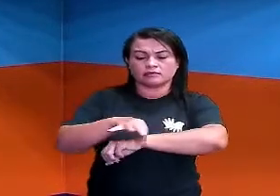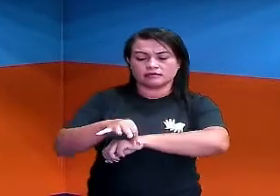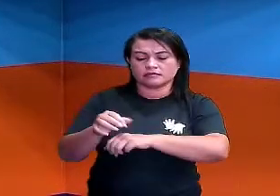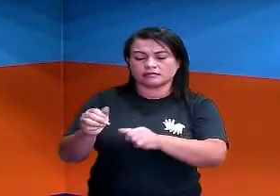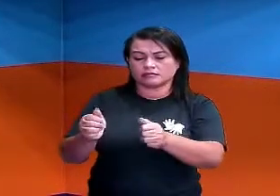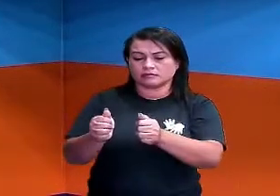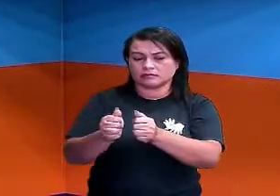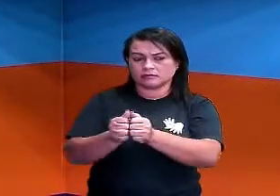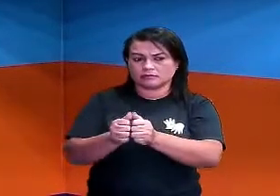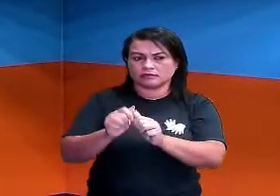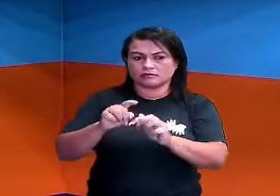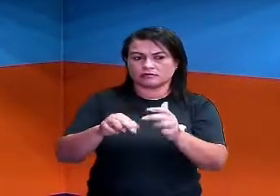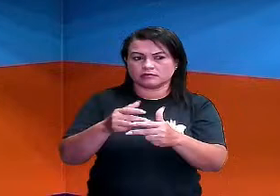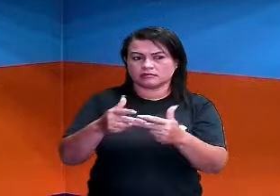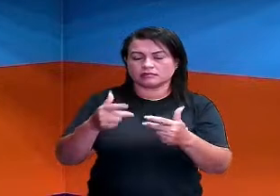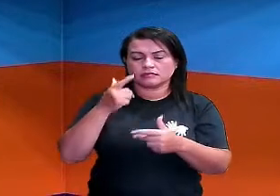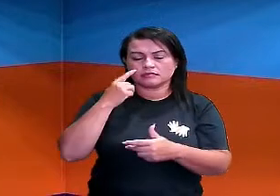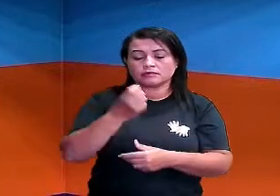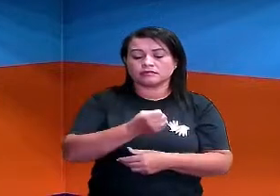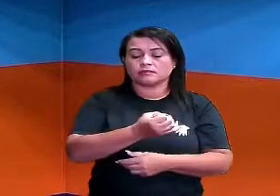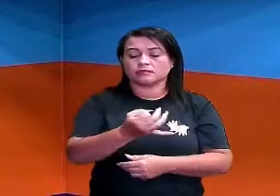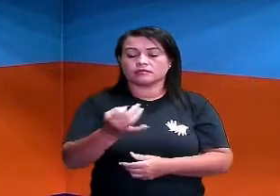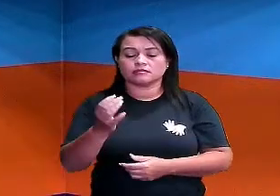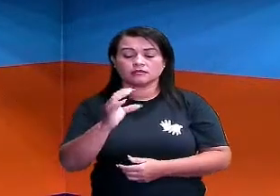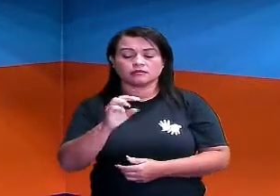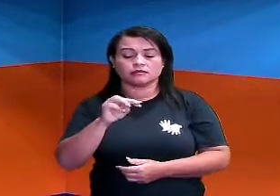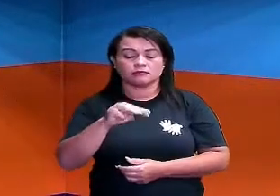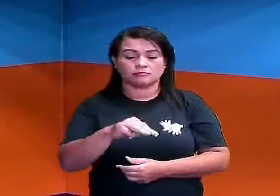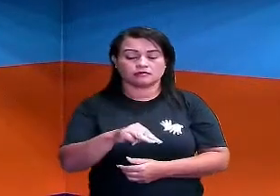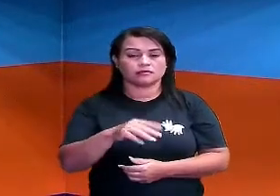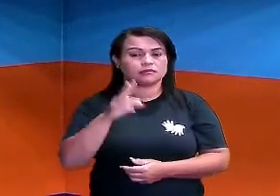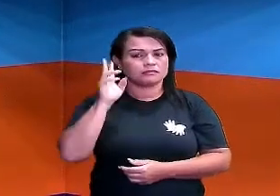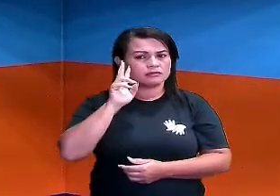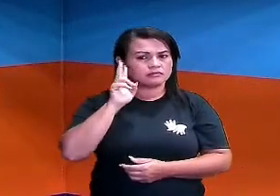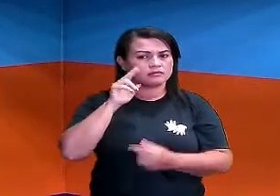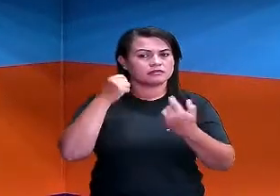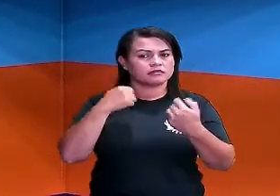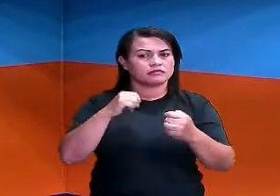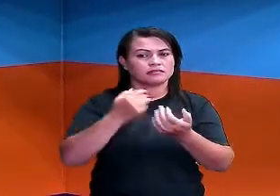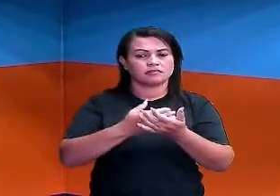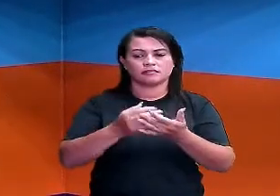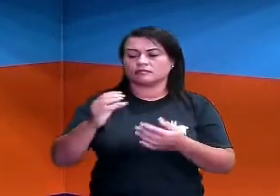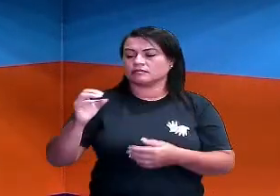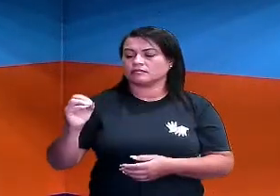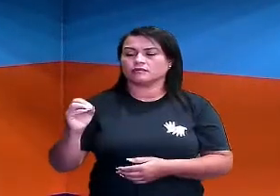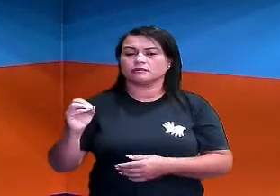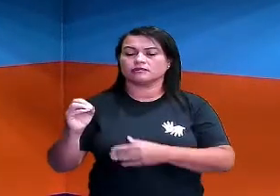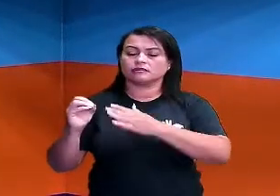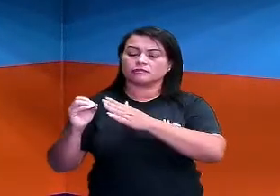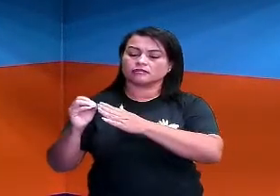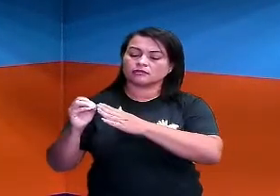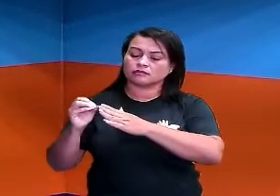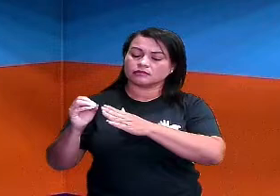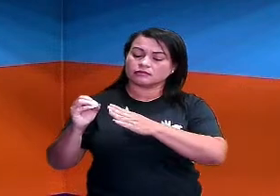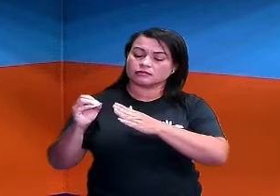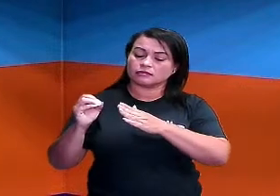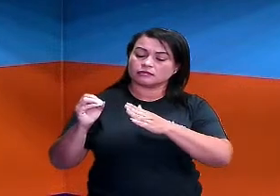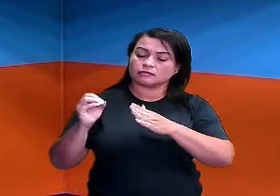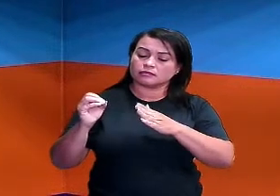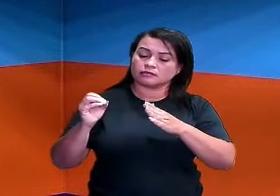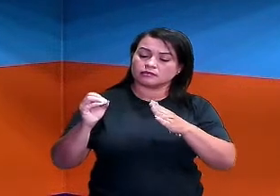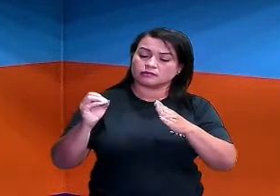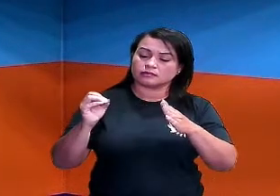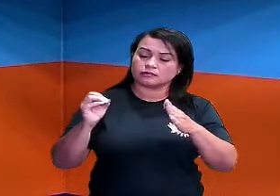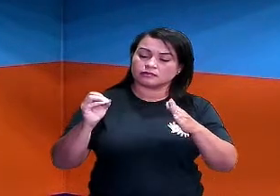vê quantos centímetros ele tem. Lembrando que tem que começar do 0, tá, gente? Do 0, você encosta uma pontinha